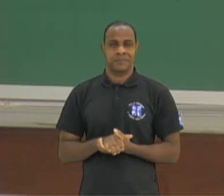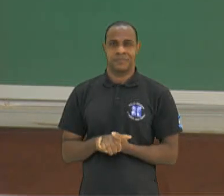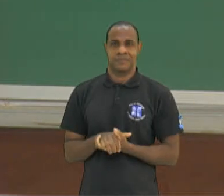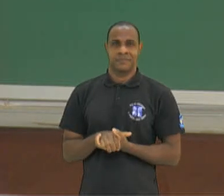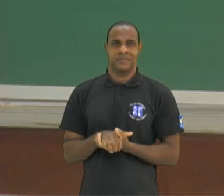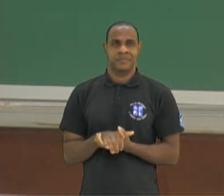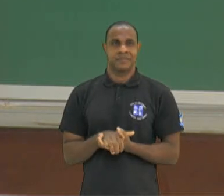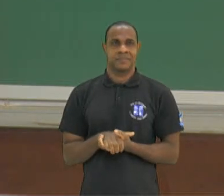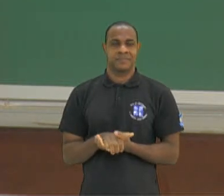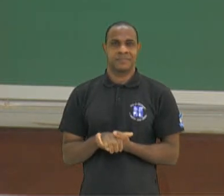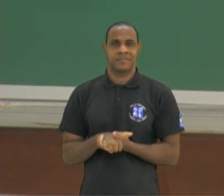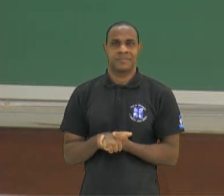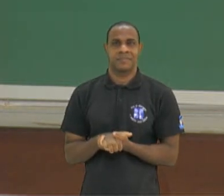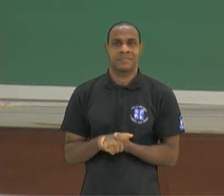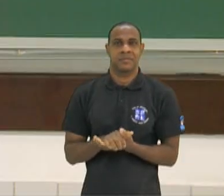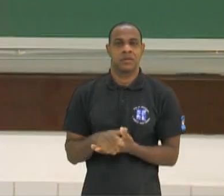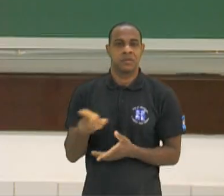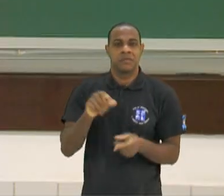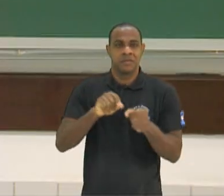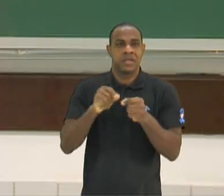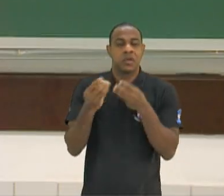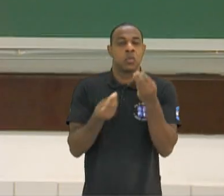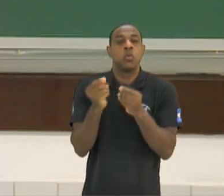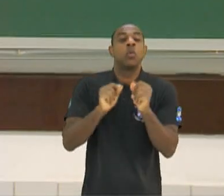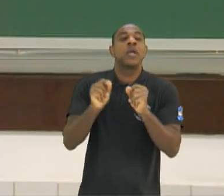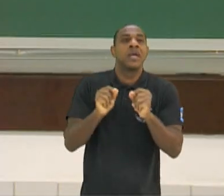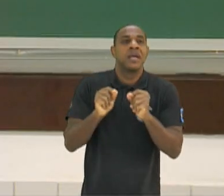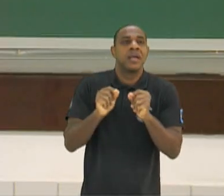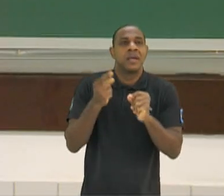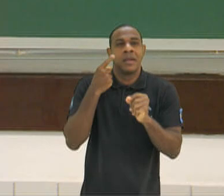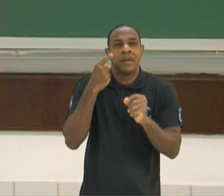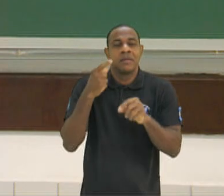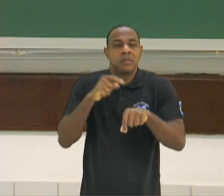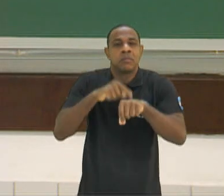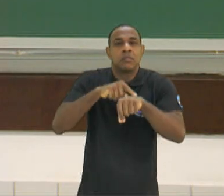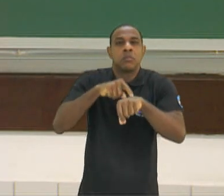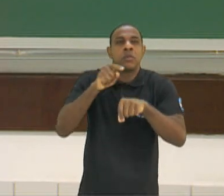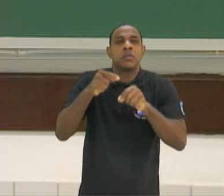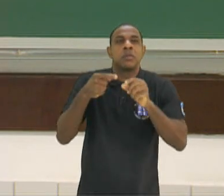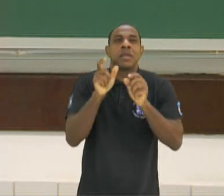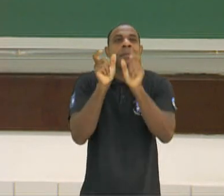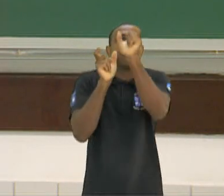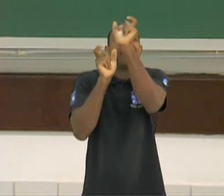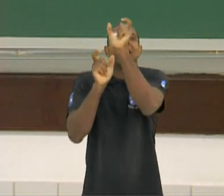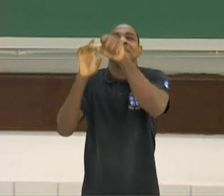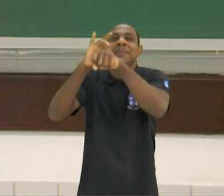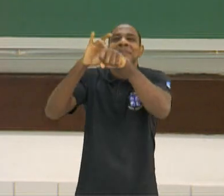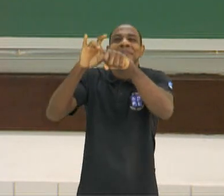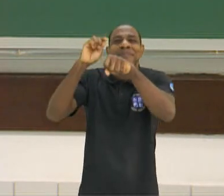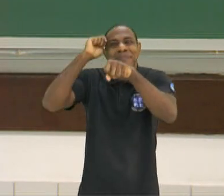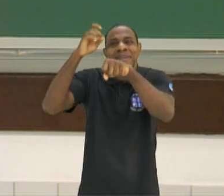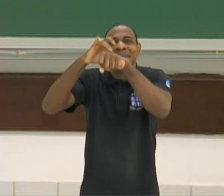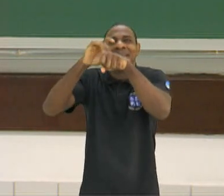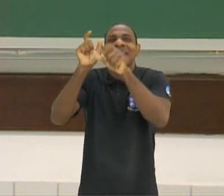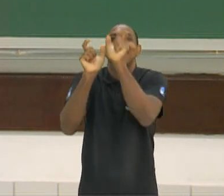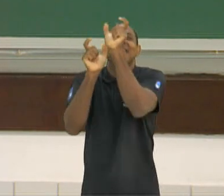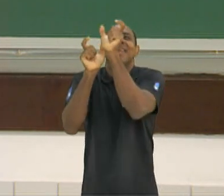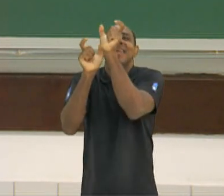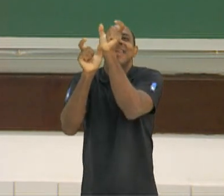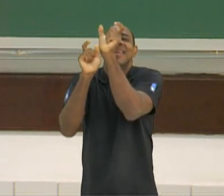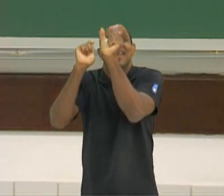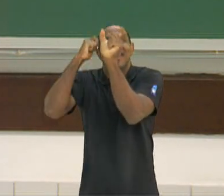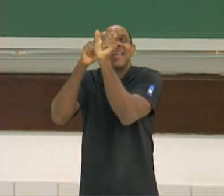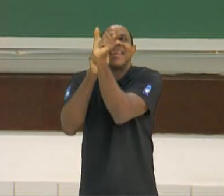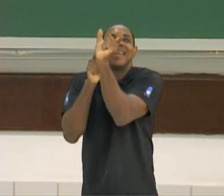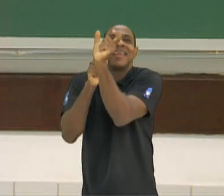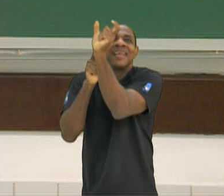with relative pronoun. Nós vamos fazer o quê? Vocês vão ter que identificar cada uma das palavras que está em negrito, cada um dos pronomes que estão em